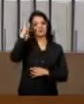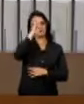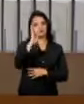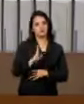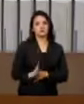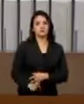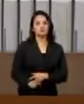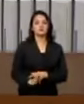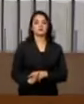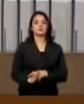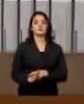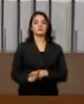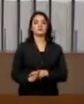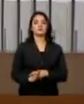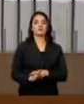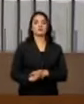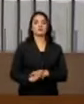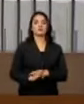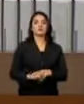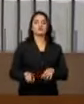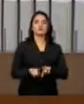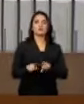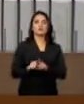IAB, o doutor Tércio Lins e Silva.